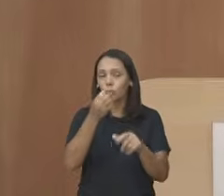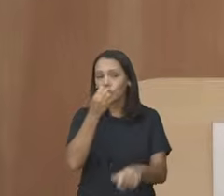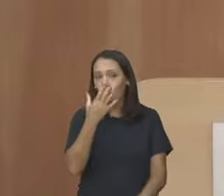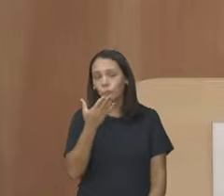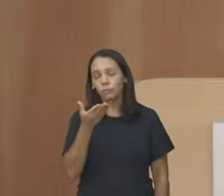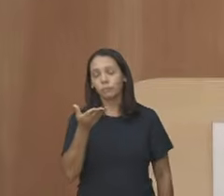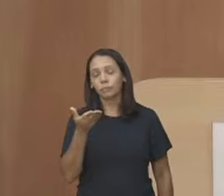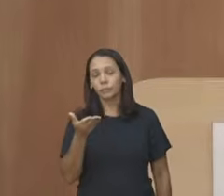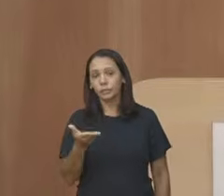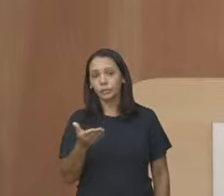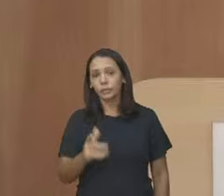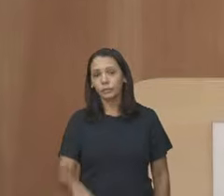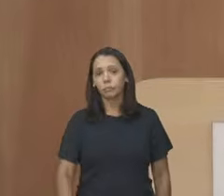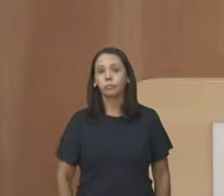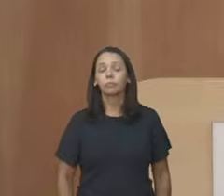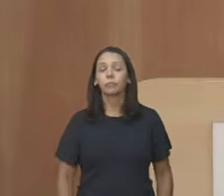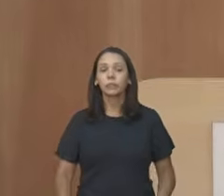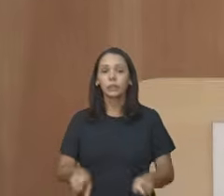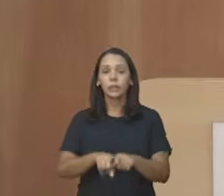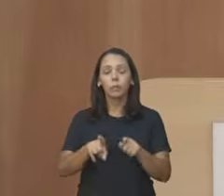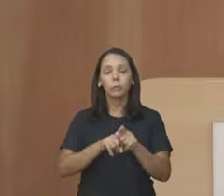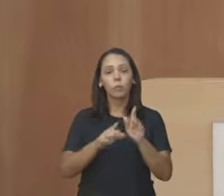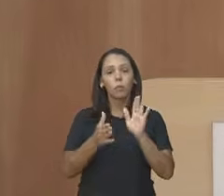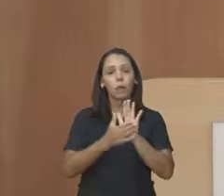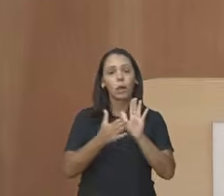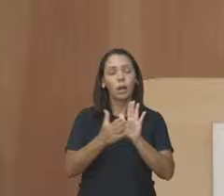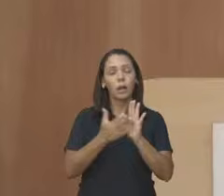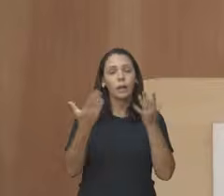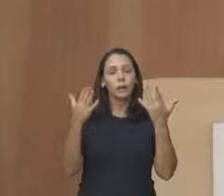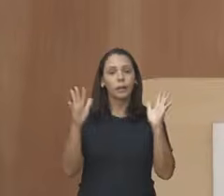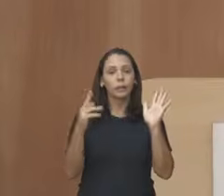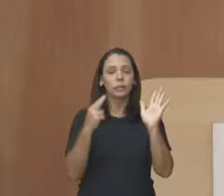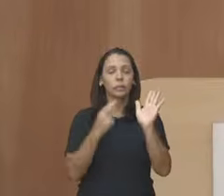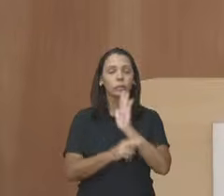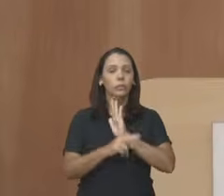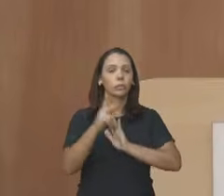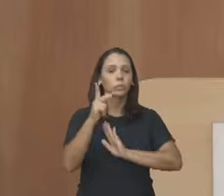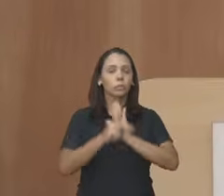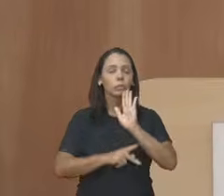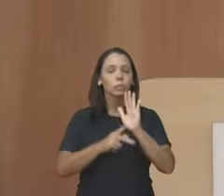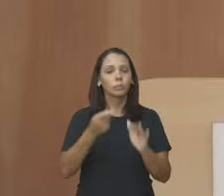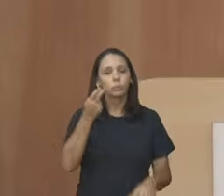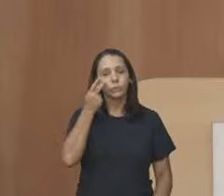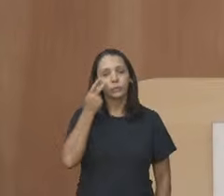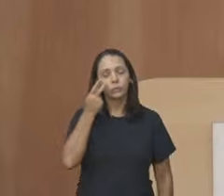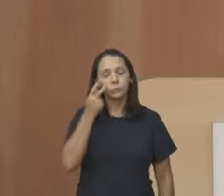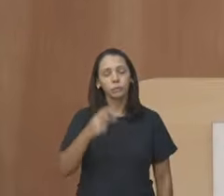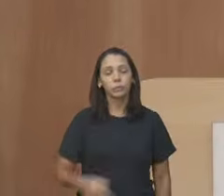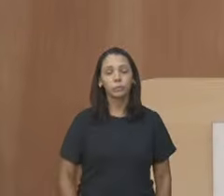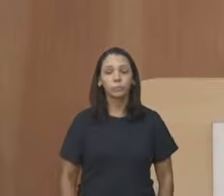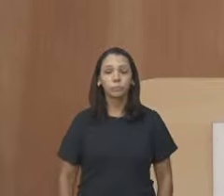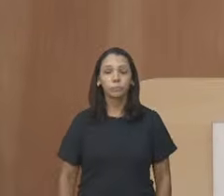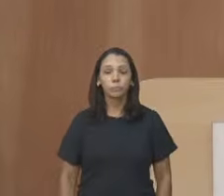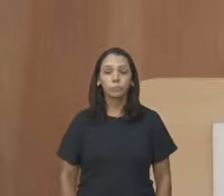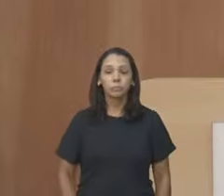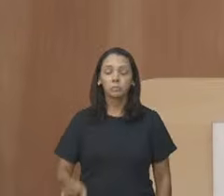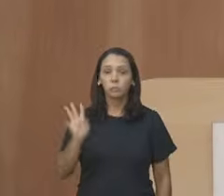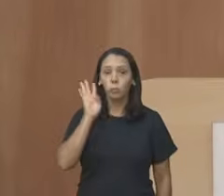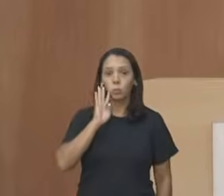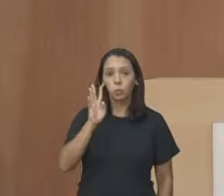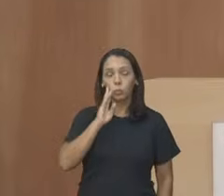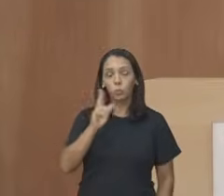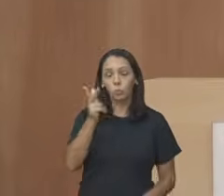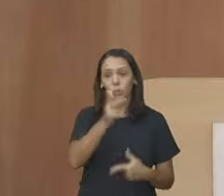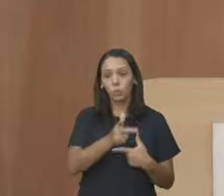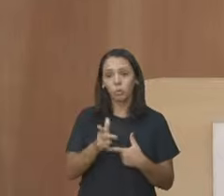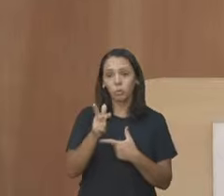senhor. Também quero parabenizar o autor do projeto, Paulinho dos Condutores, pela iniciativa. Achei bem legal o vídeo que produziu,